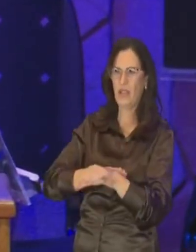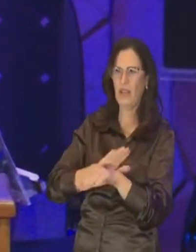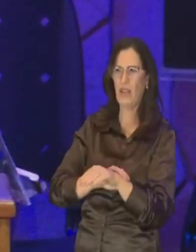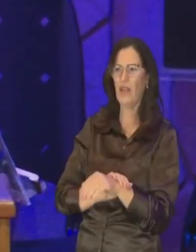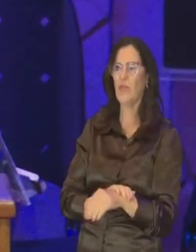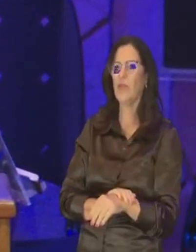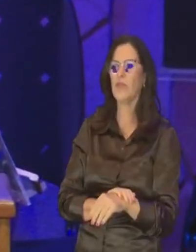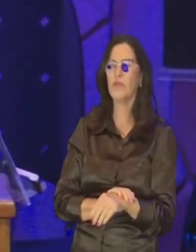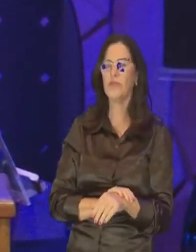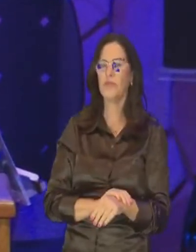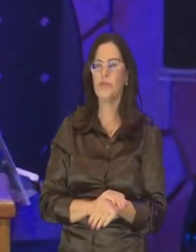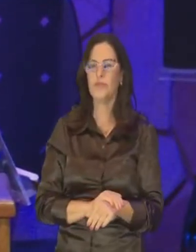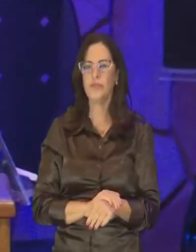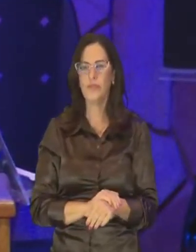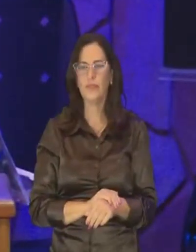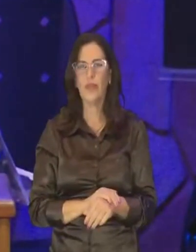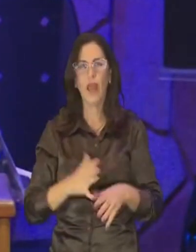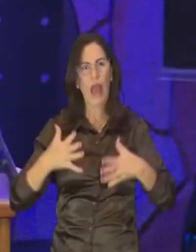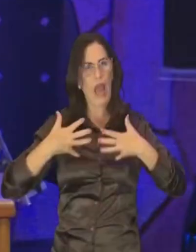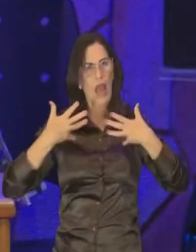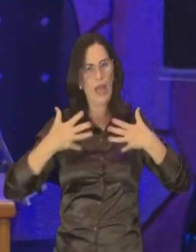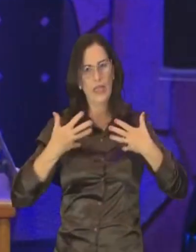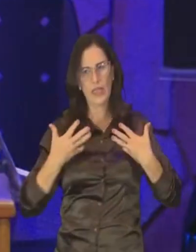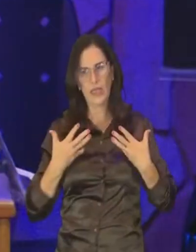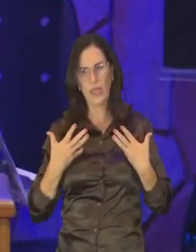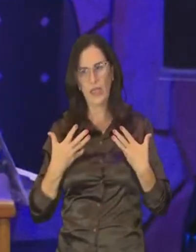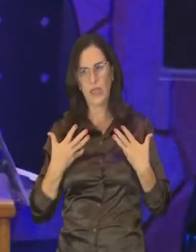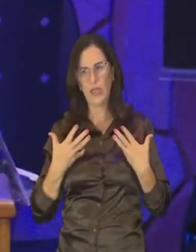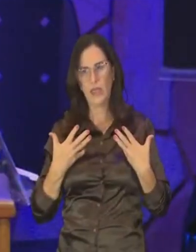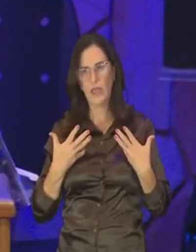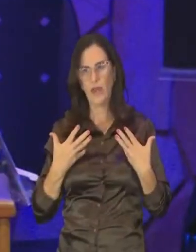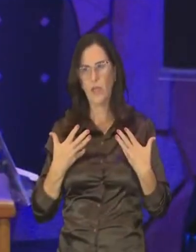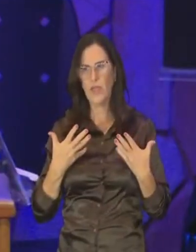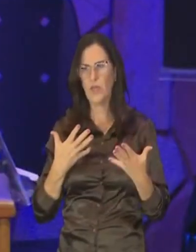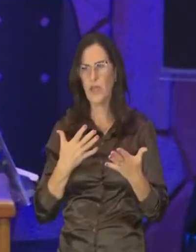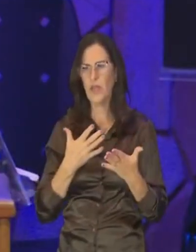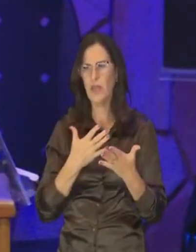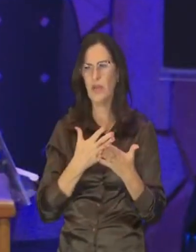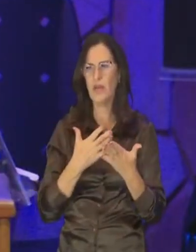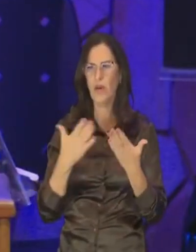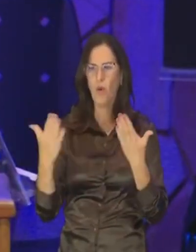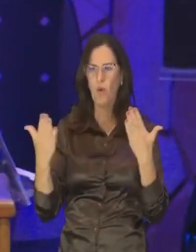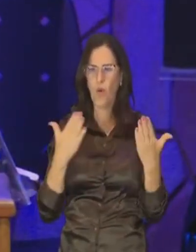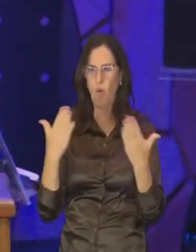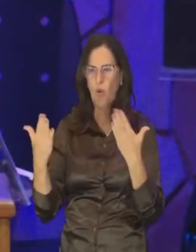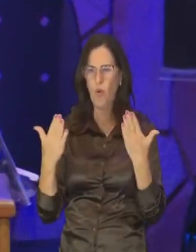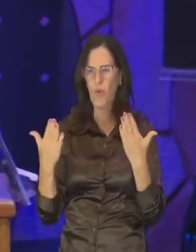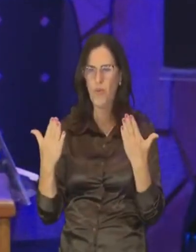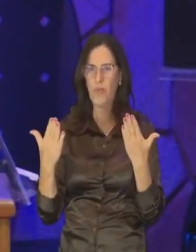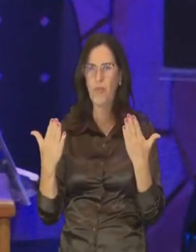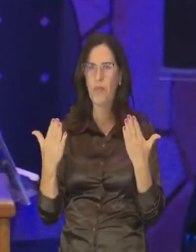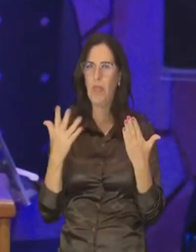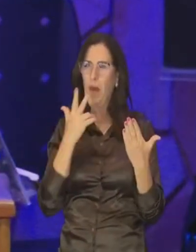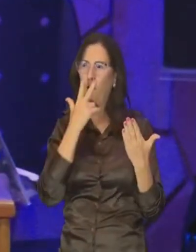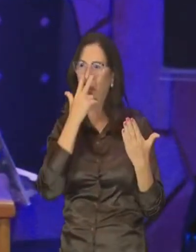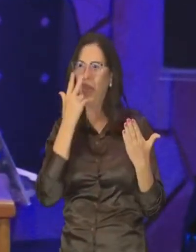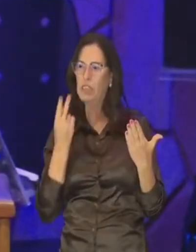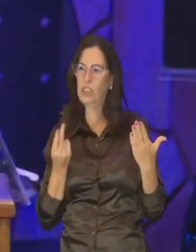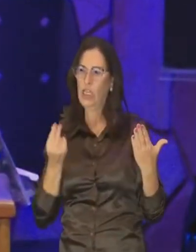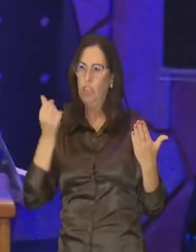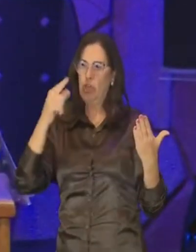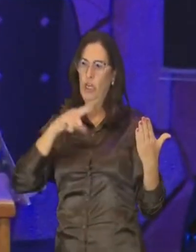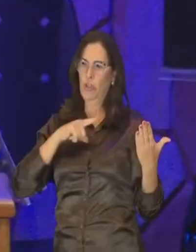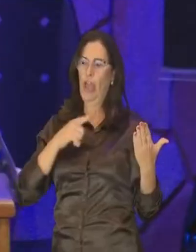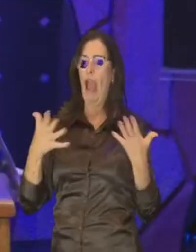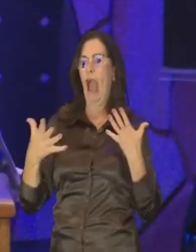em que a alegria começou a ser comparada a um bem muito precioso. Afinal de